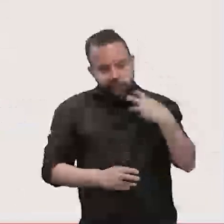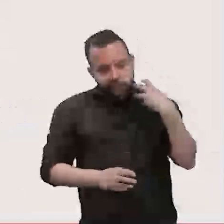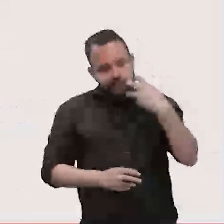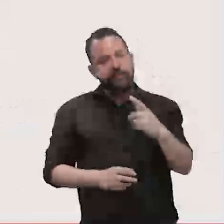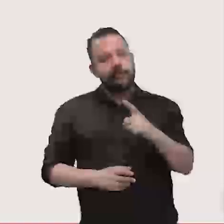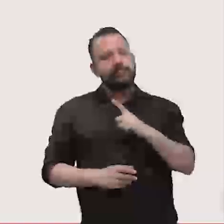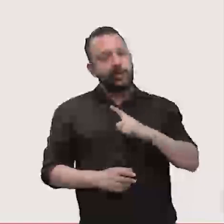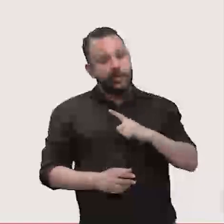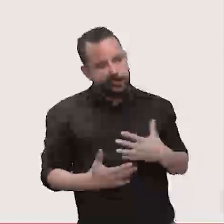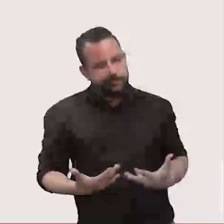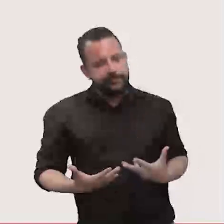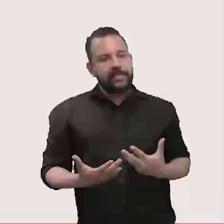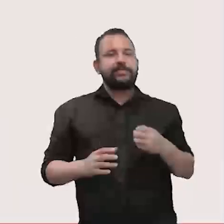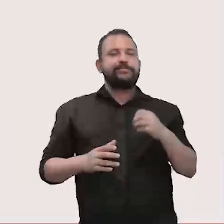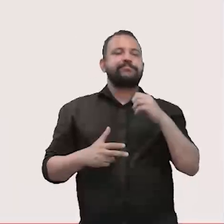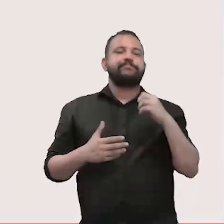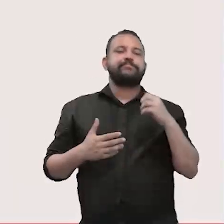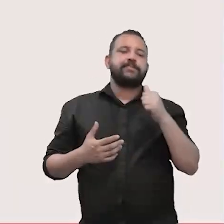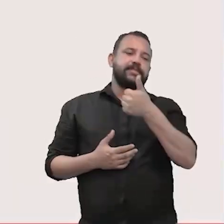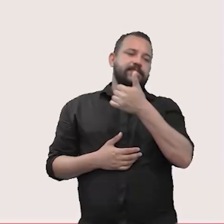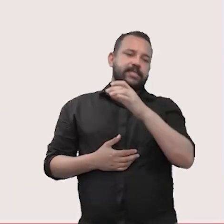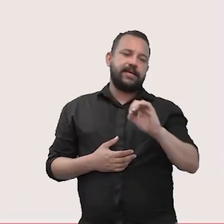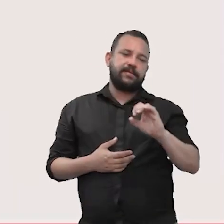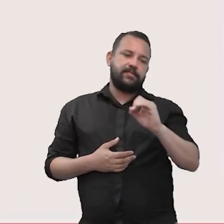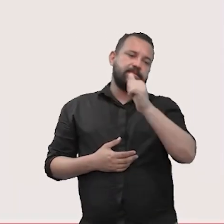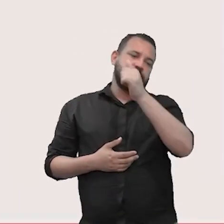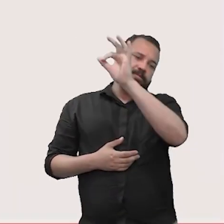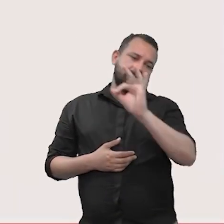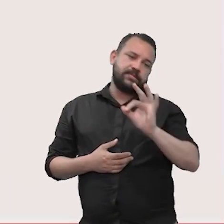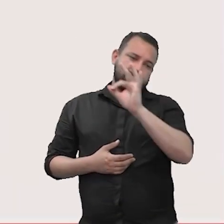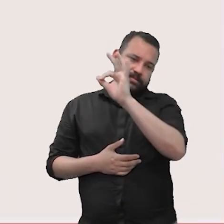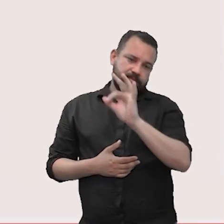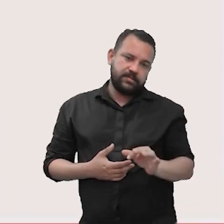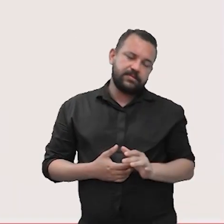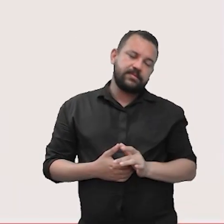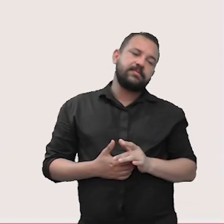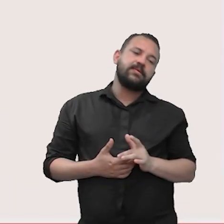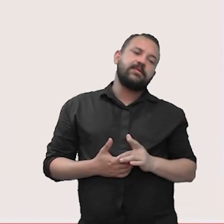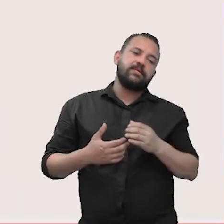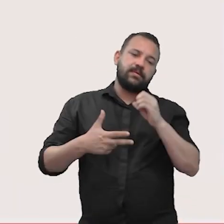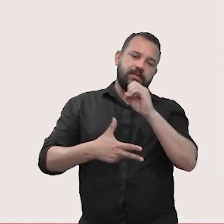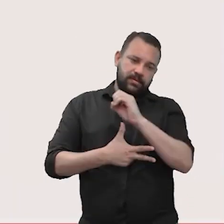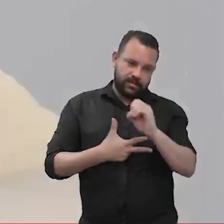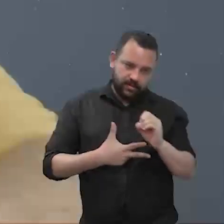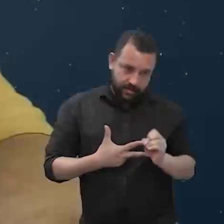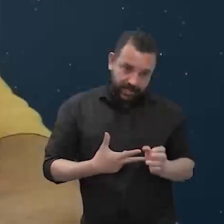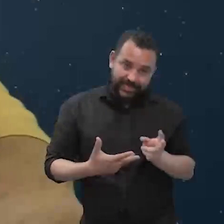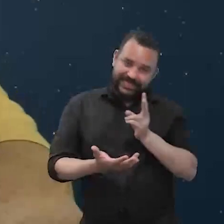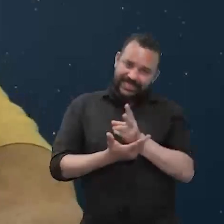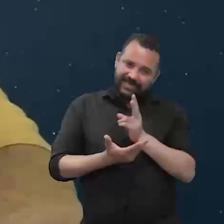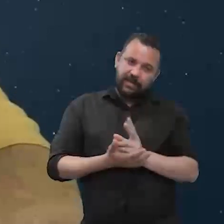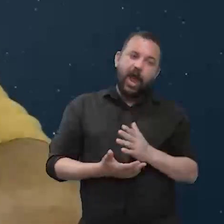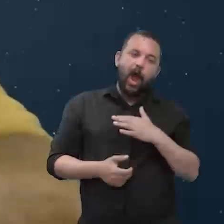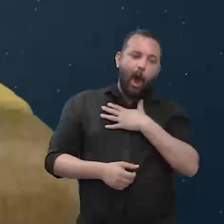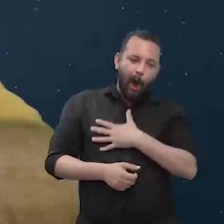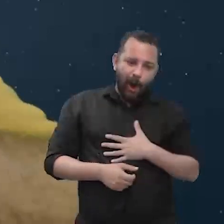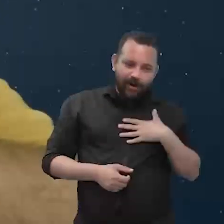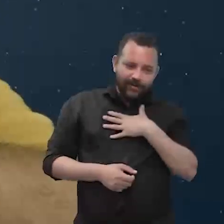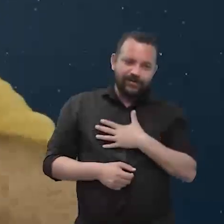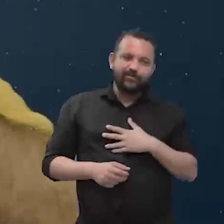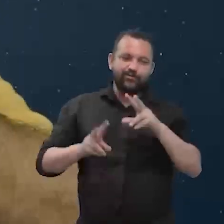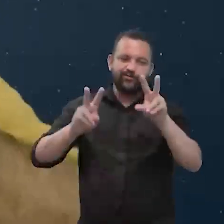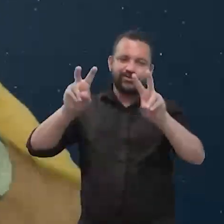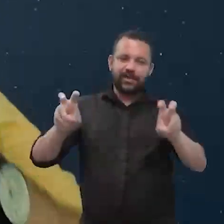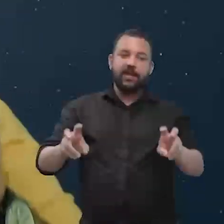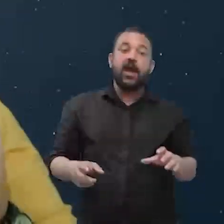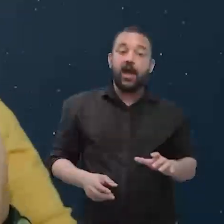Sempre o Enem trabalha com músicas, com composições, isso aí eles gostam bastante. E é muito provável